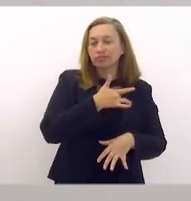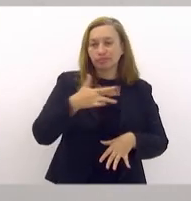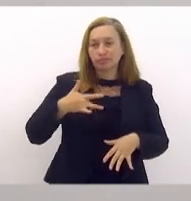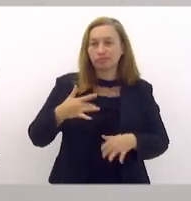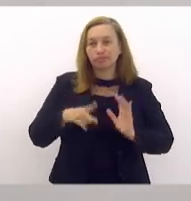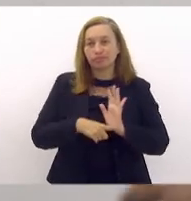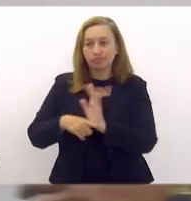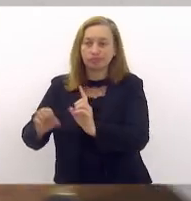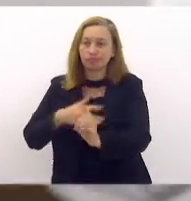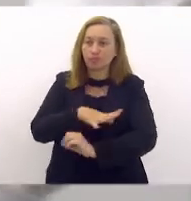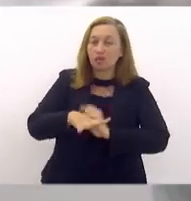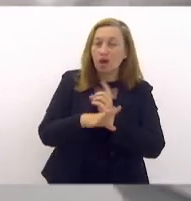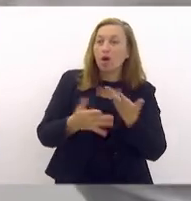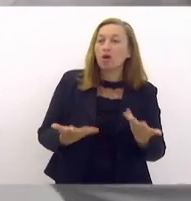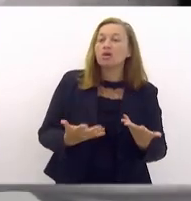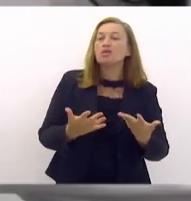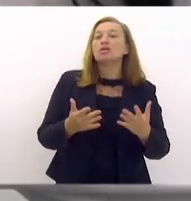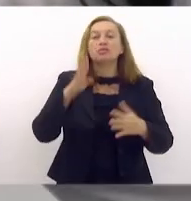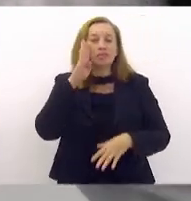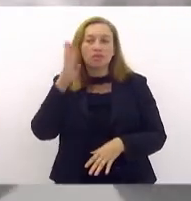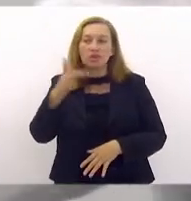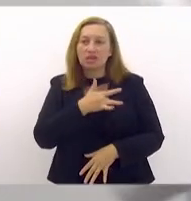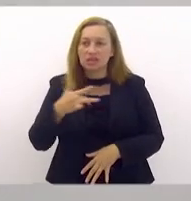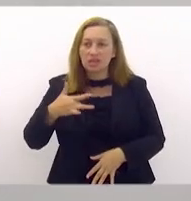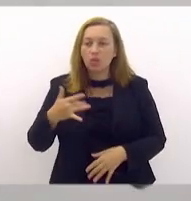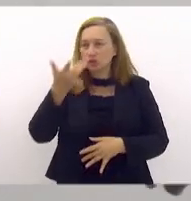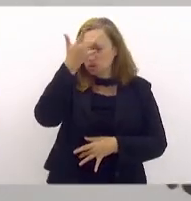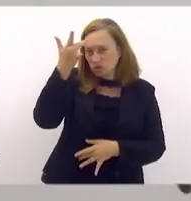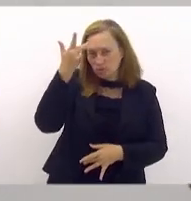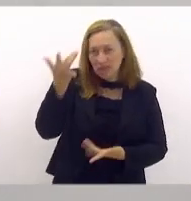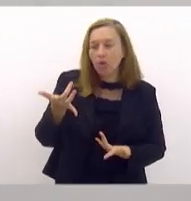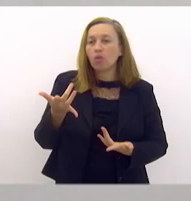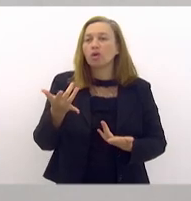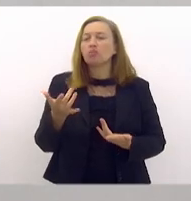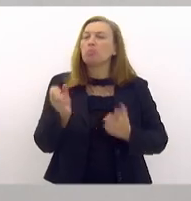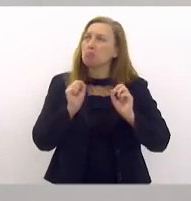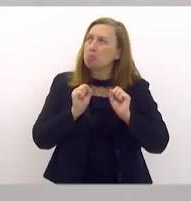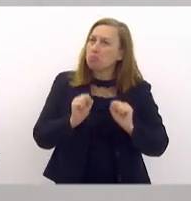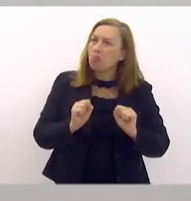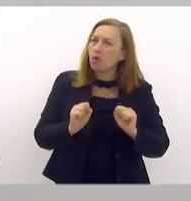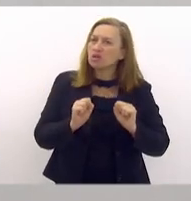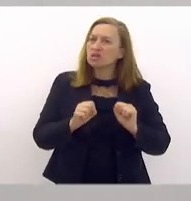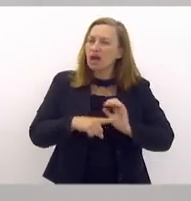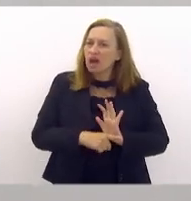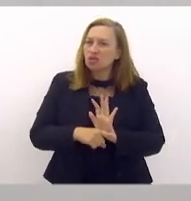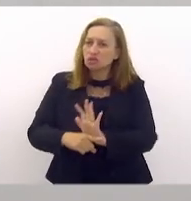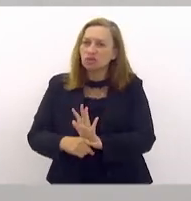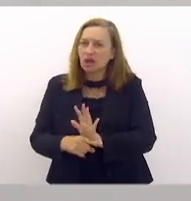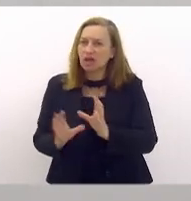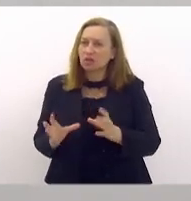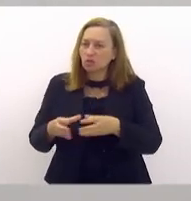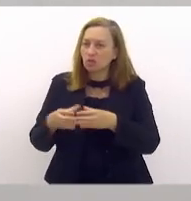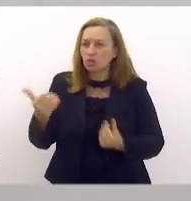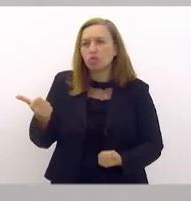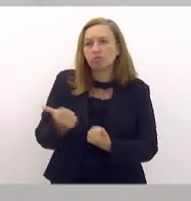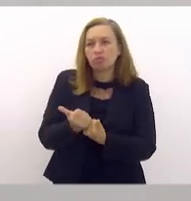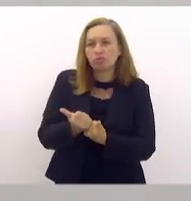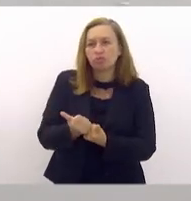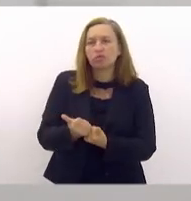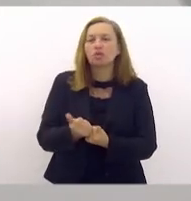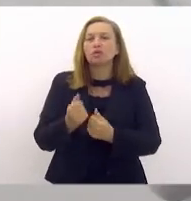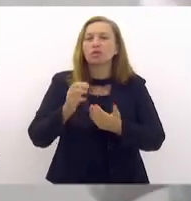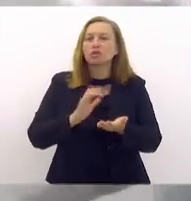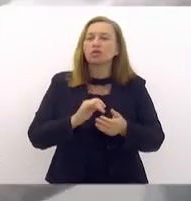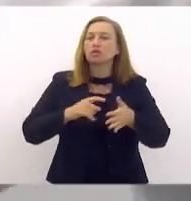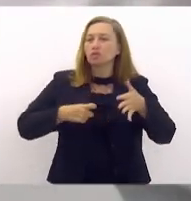social, especialmente os da saúde, no que tange à saúde mental, a gente possa consolidar uma rede onde tenha o canal de